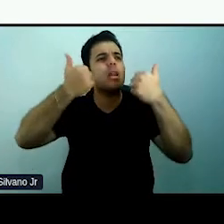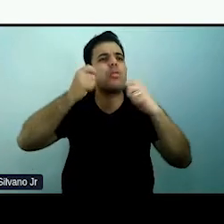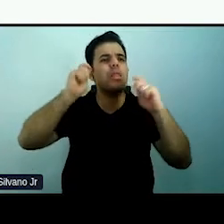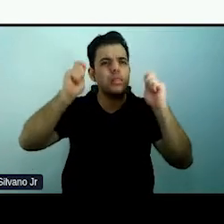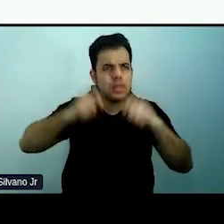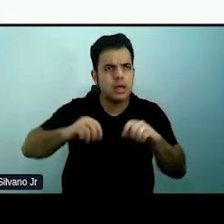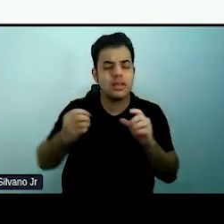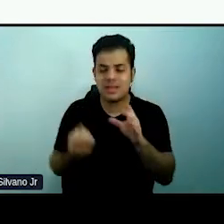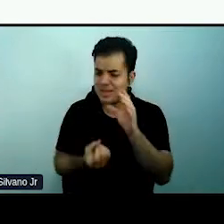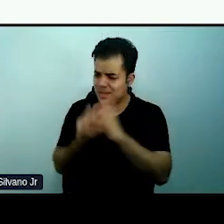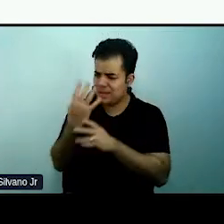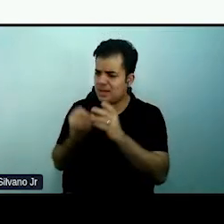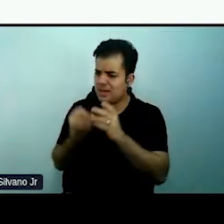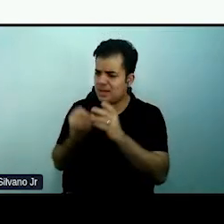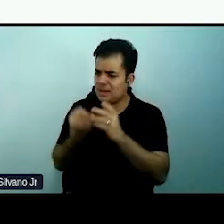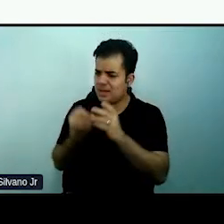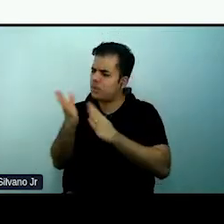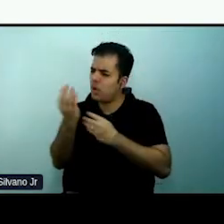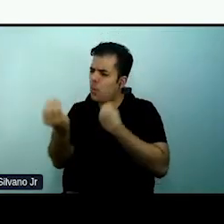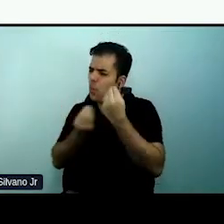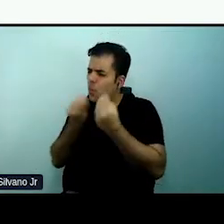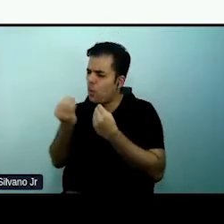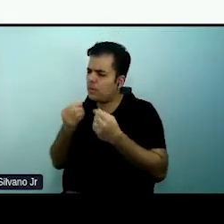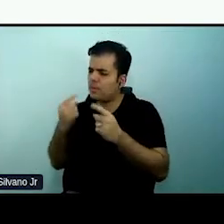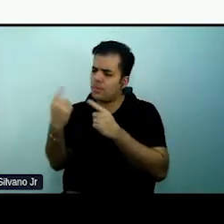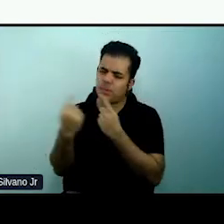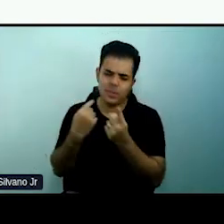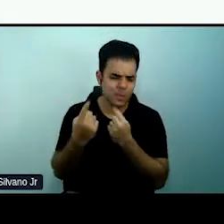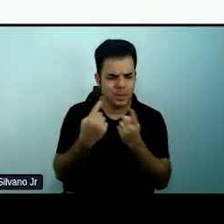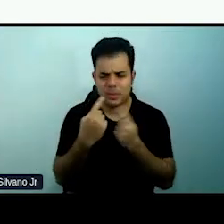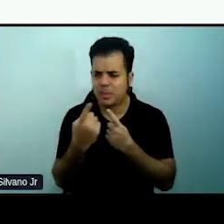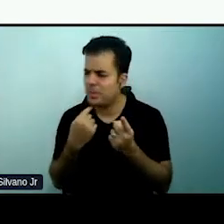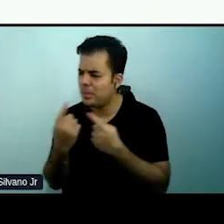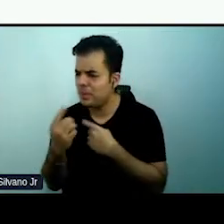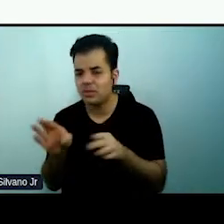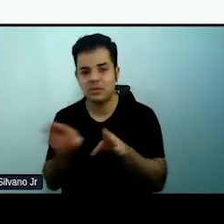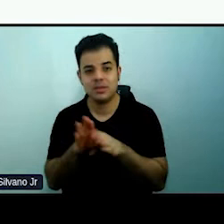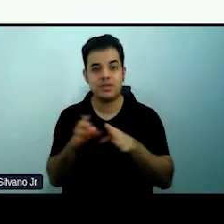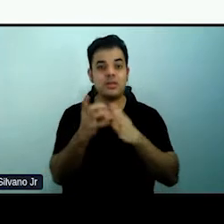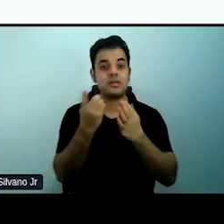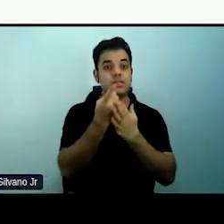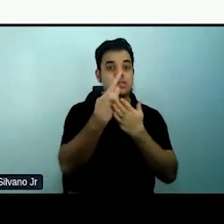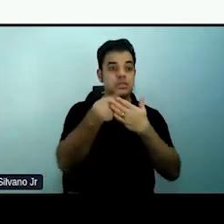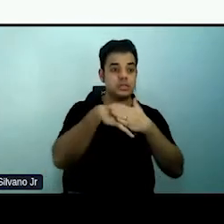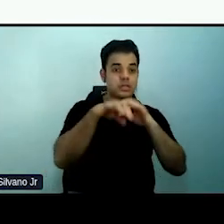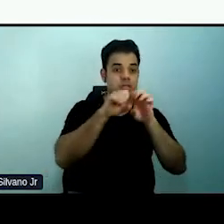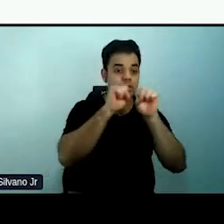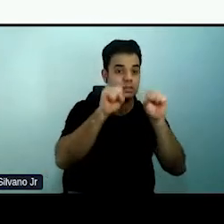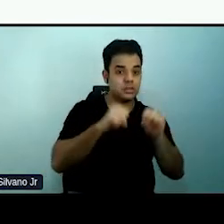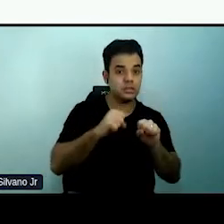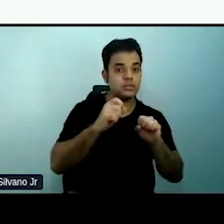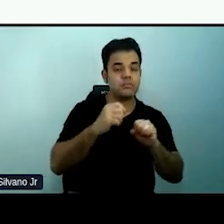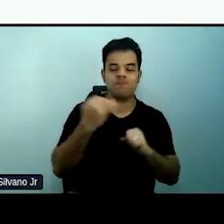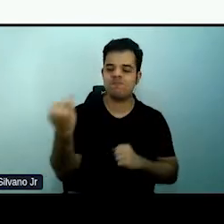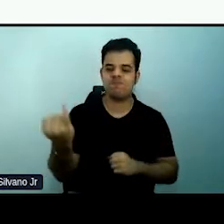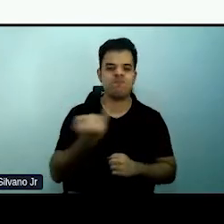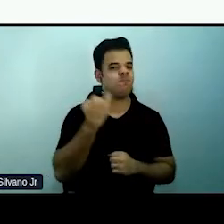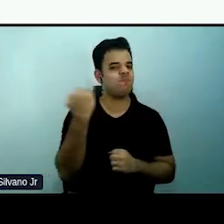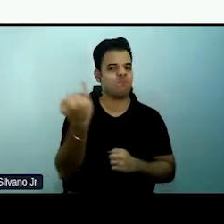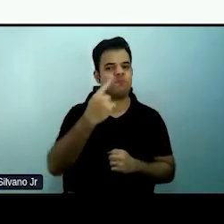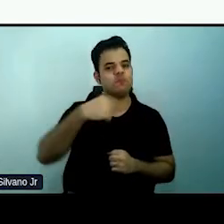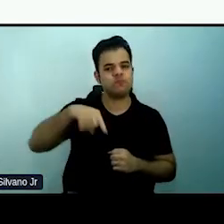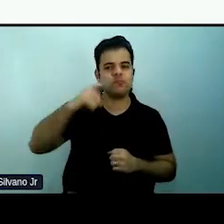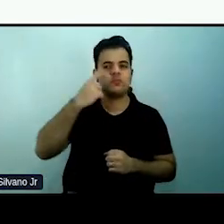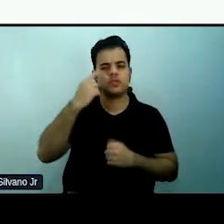criação de especificação de acessibilidade, a gente discute muito nisso. Questão do designer system, que é extremamente importante, a gente já